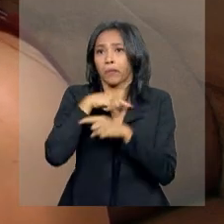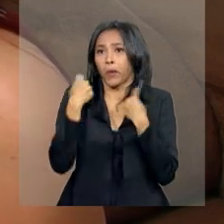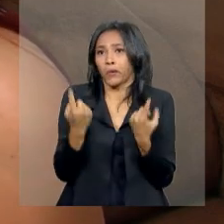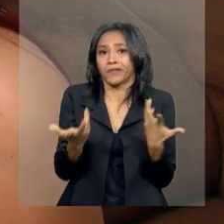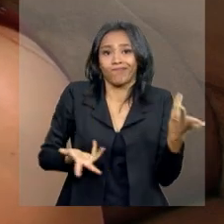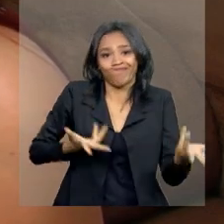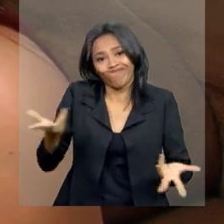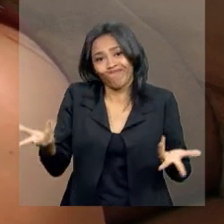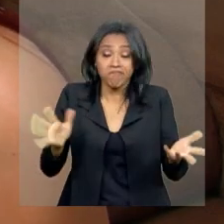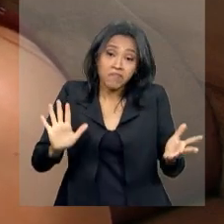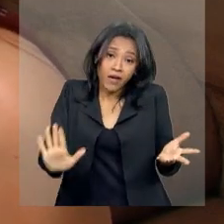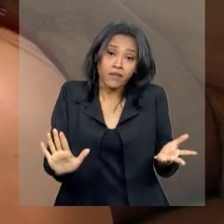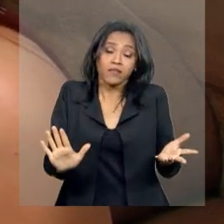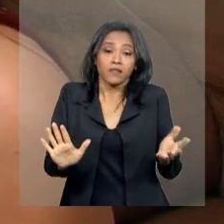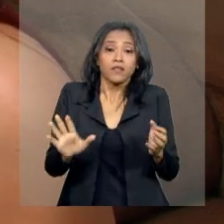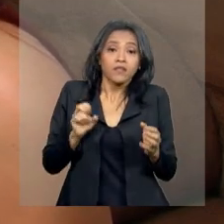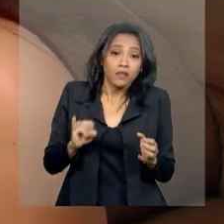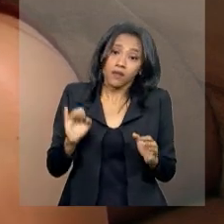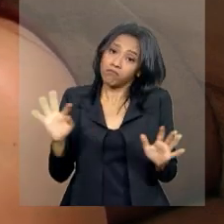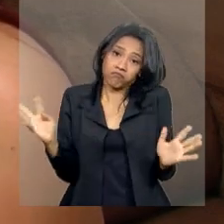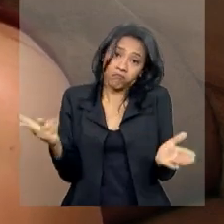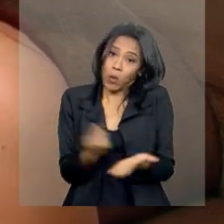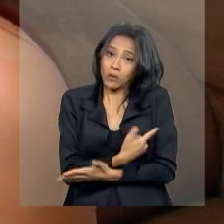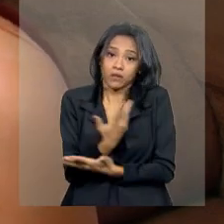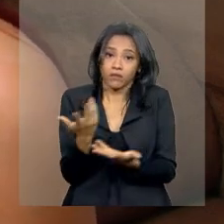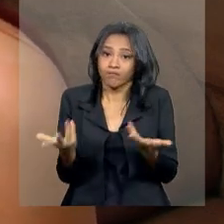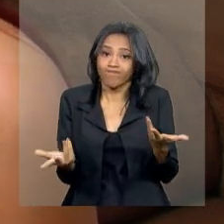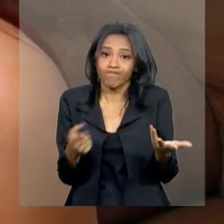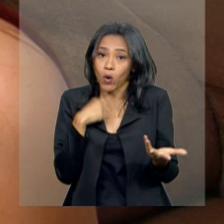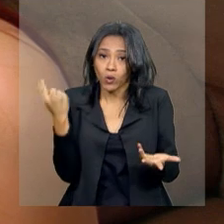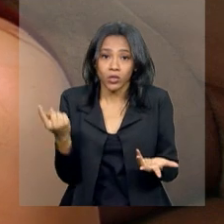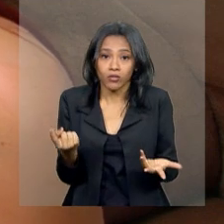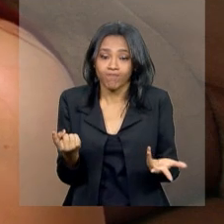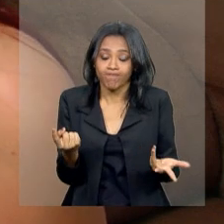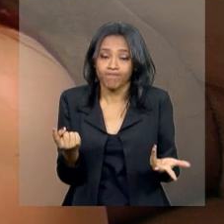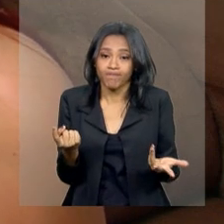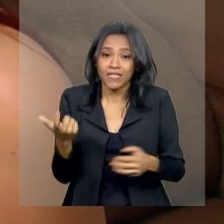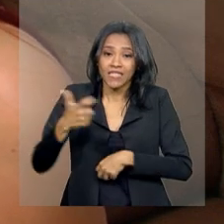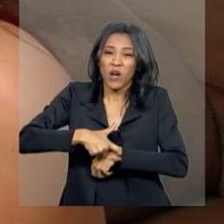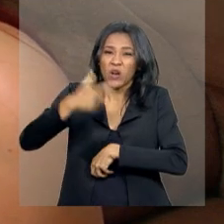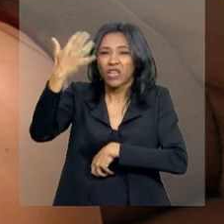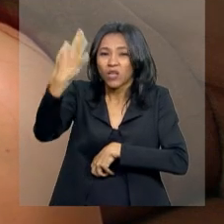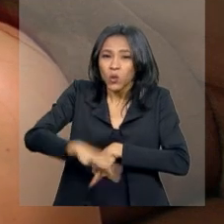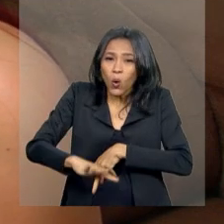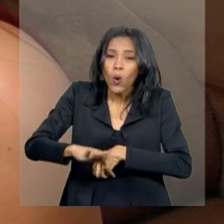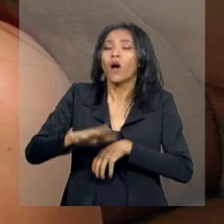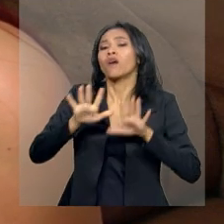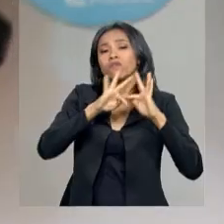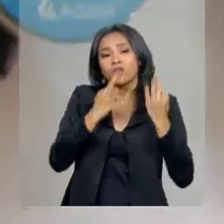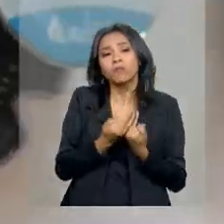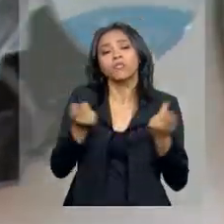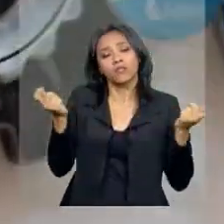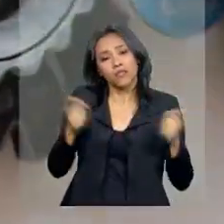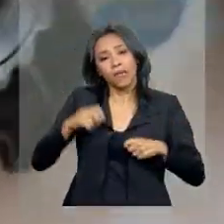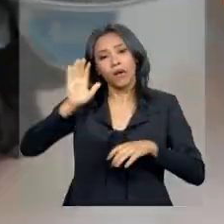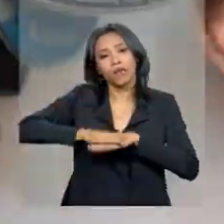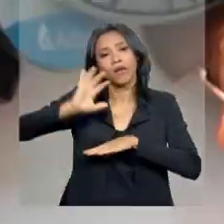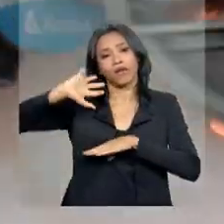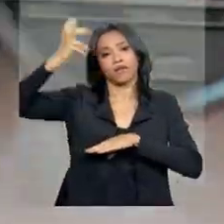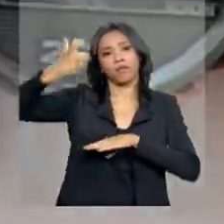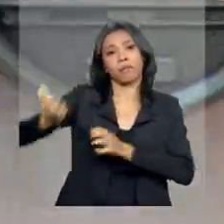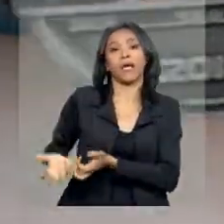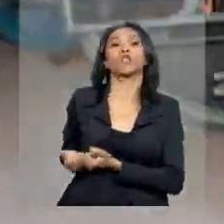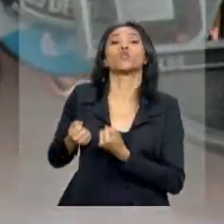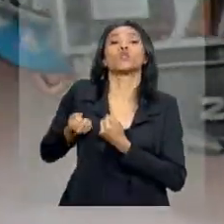ser diferente, mas se é assim, no momento de dor, a família pode tomar essa decisão. Seja um doador e